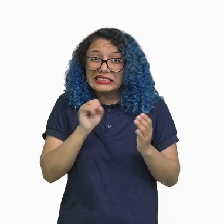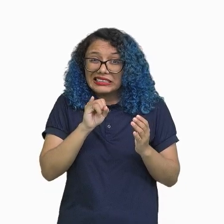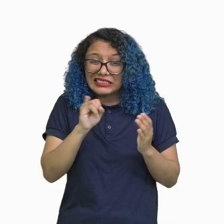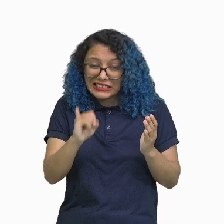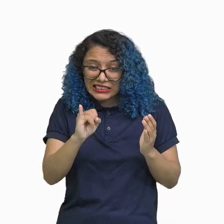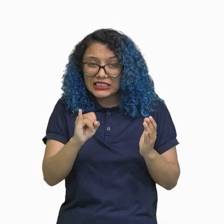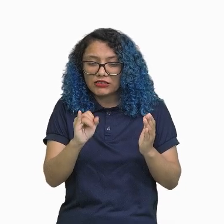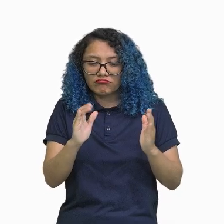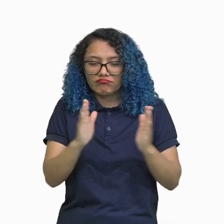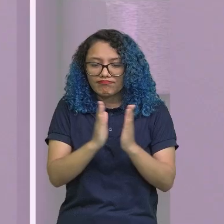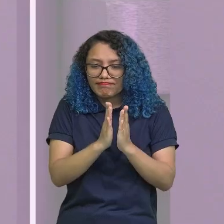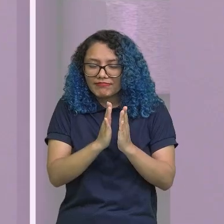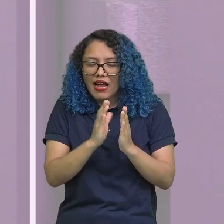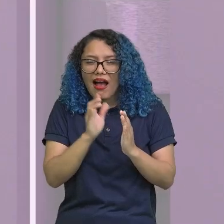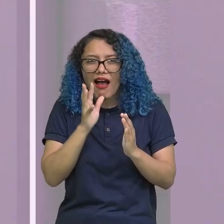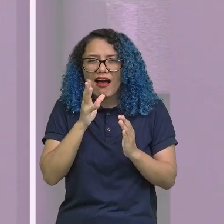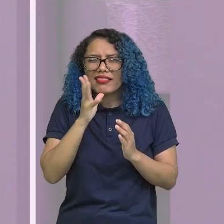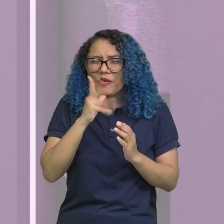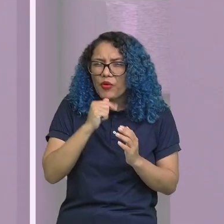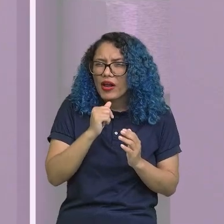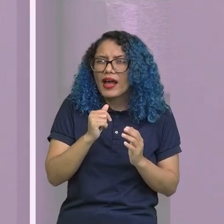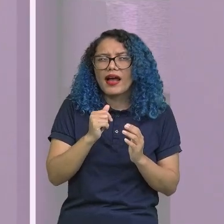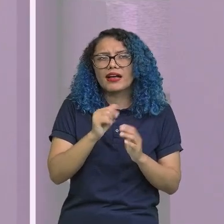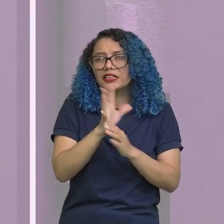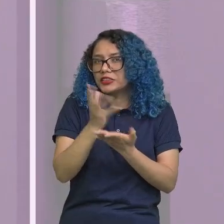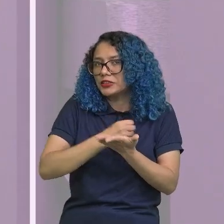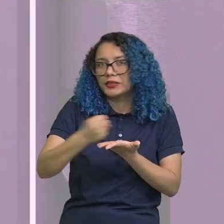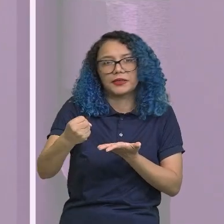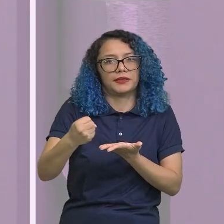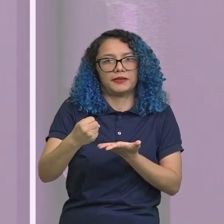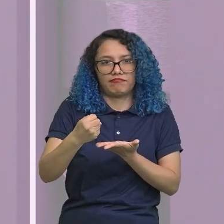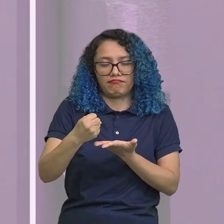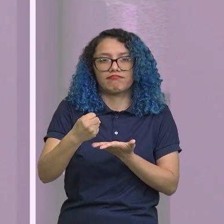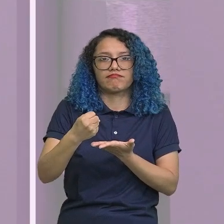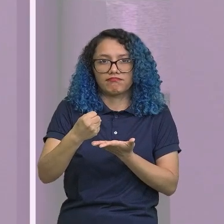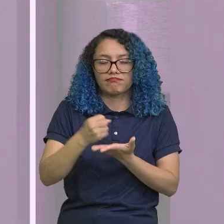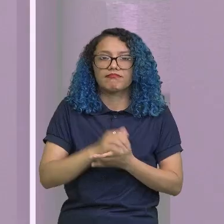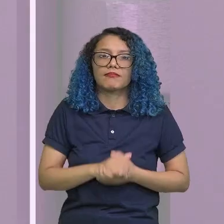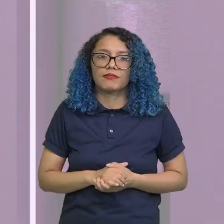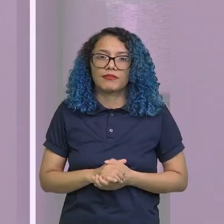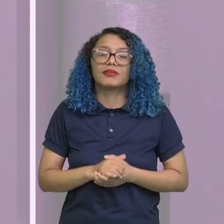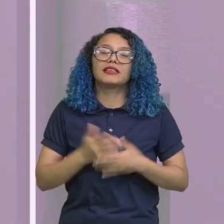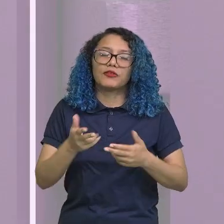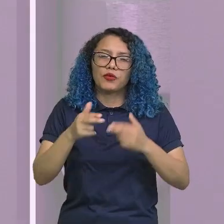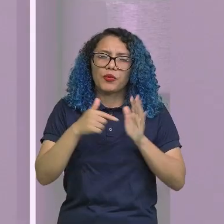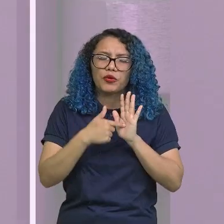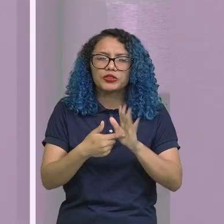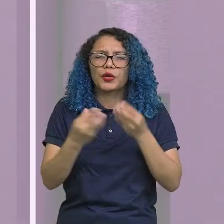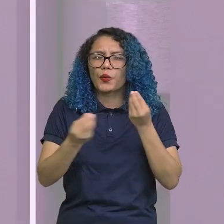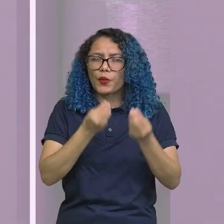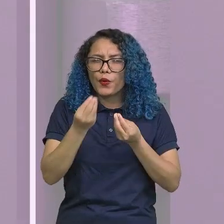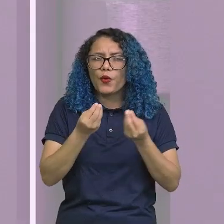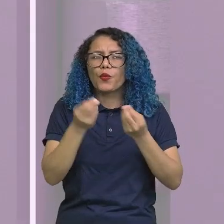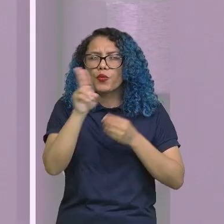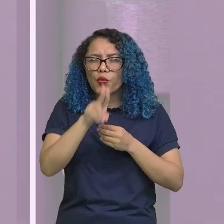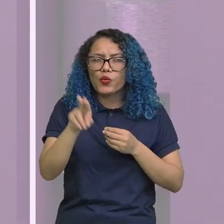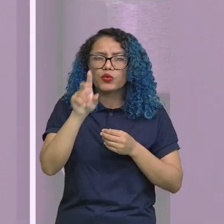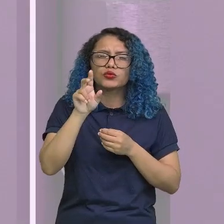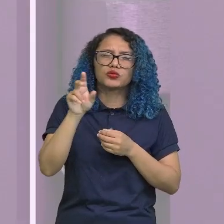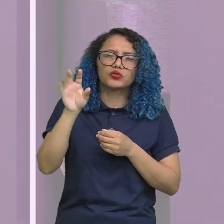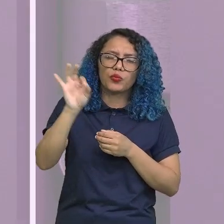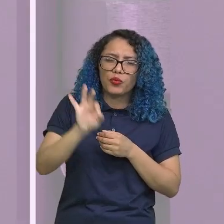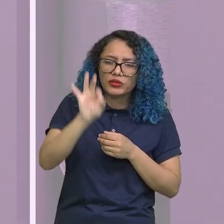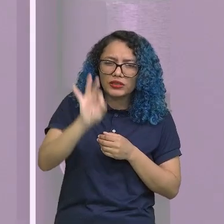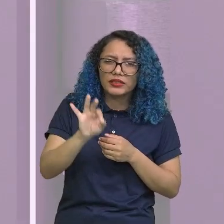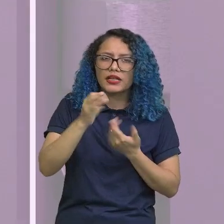você possa ali ter o desconto garantido, tudo bem? Então, nós vimos aí tudinho, né? A aplicação da porcentagem, nós vimos o que